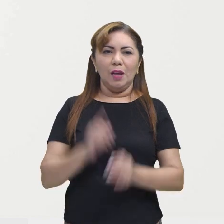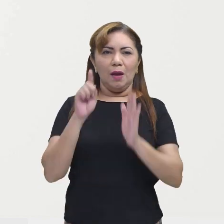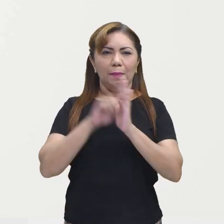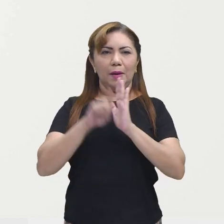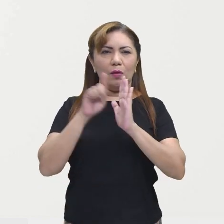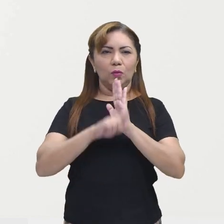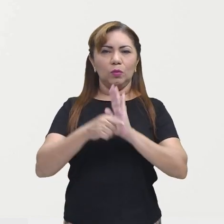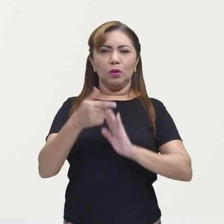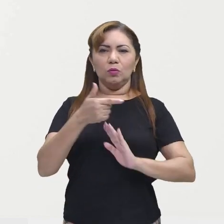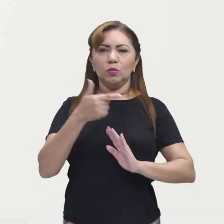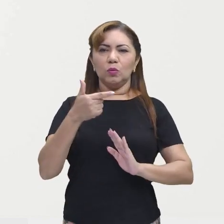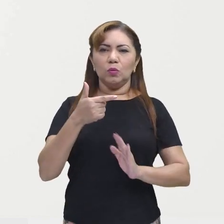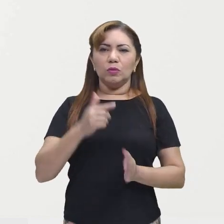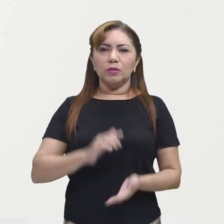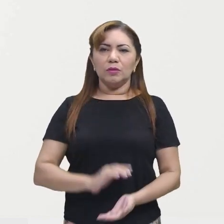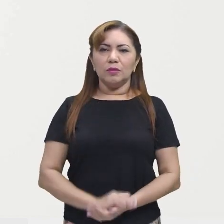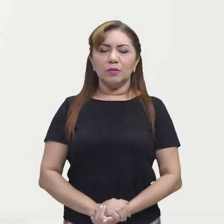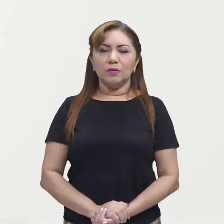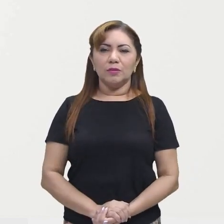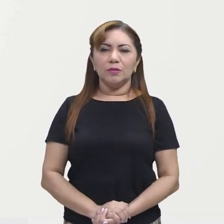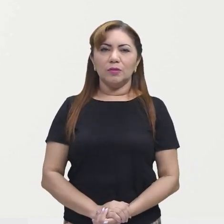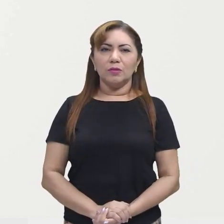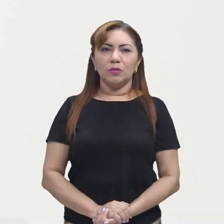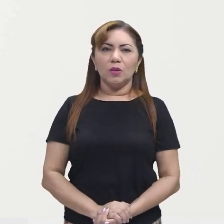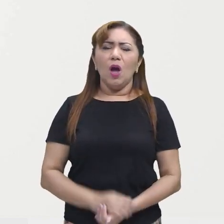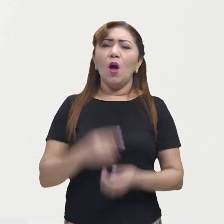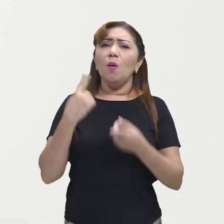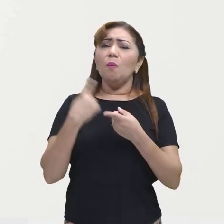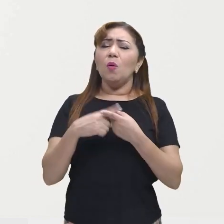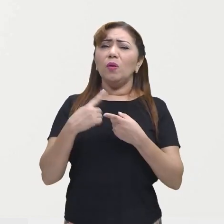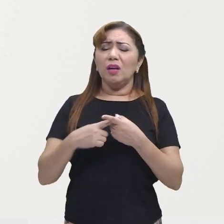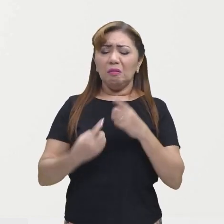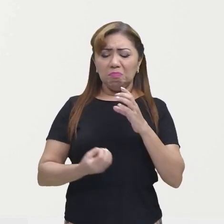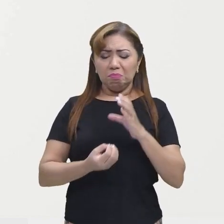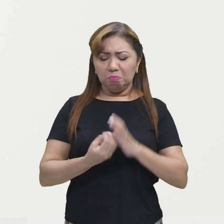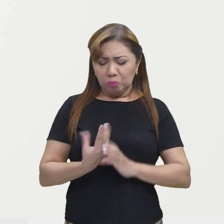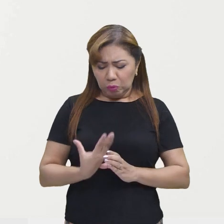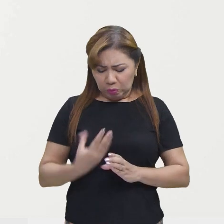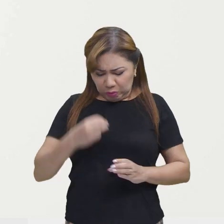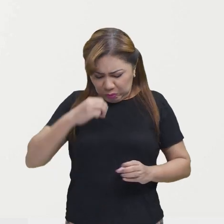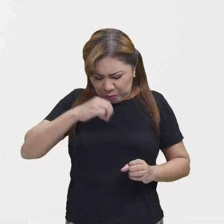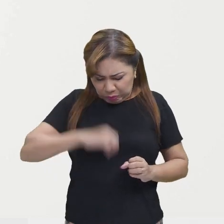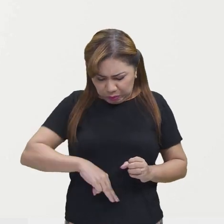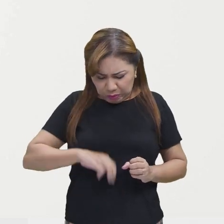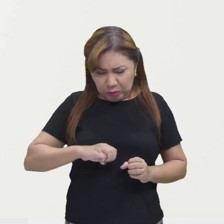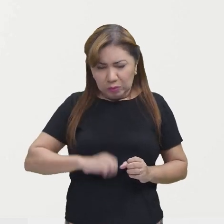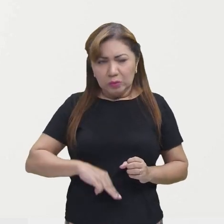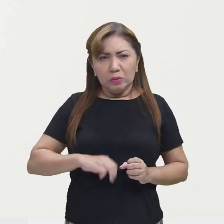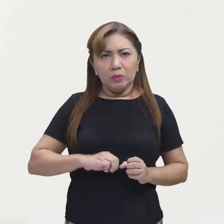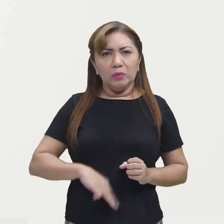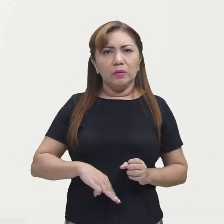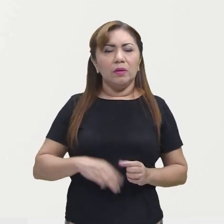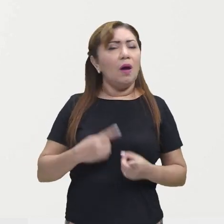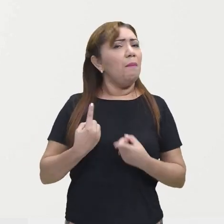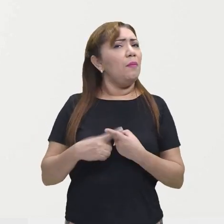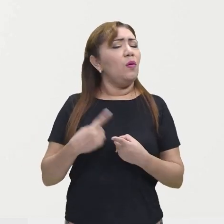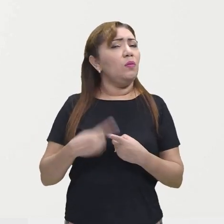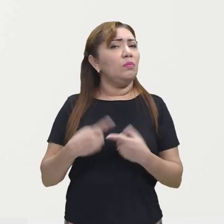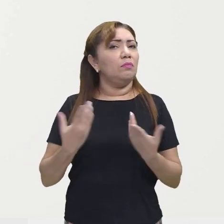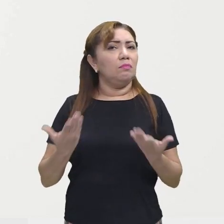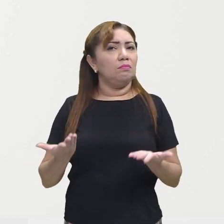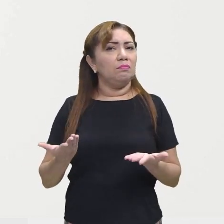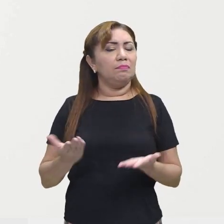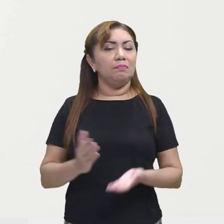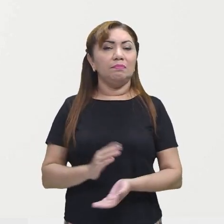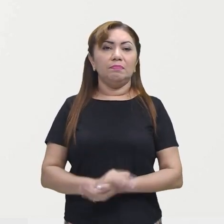2. Por que ocorre a menstruação? Então, por que ocorre a menstruação? Nós vimos